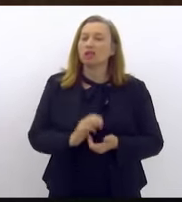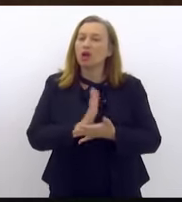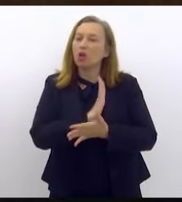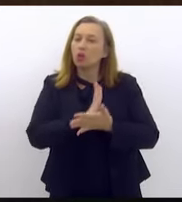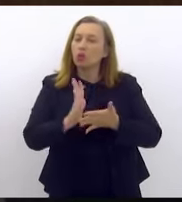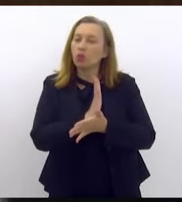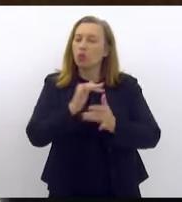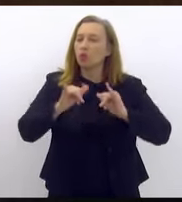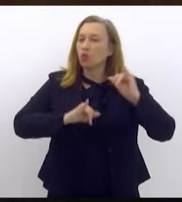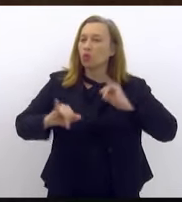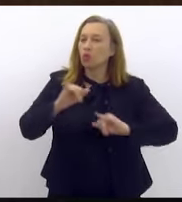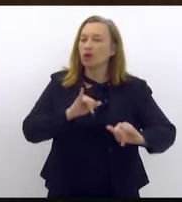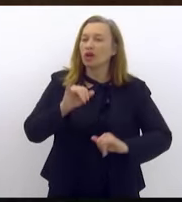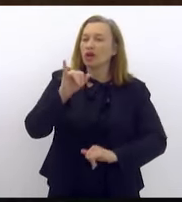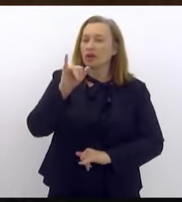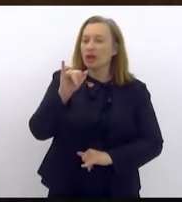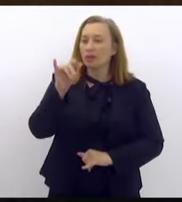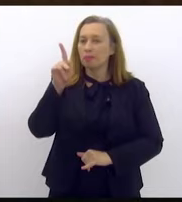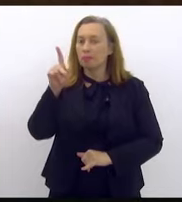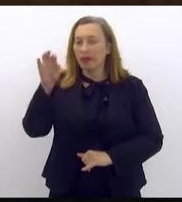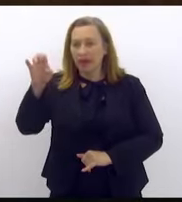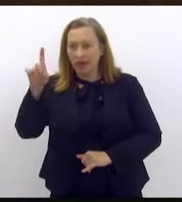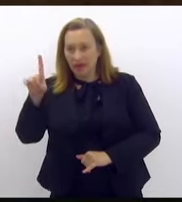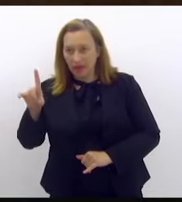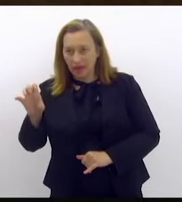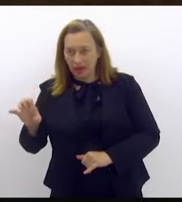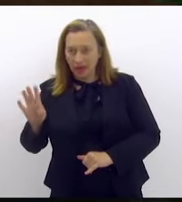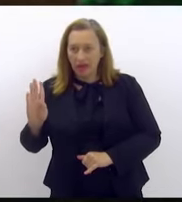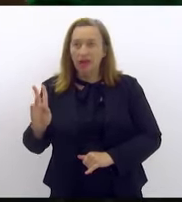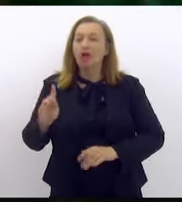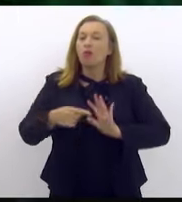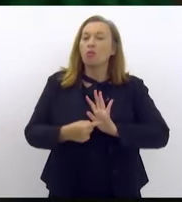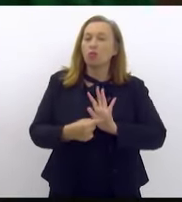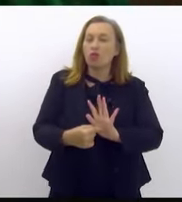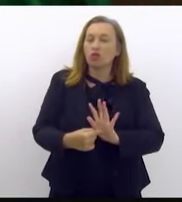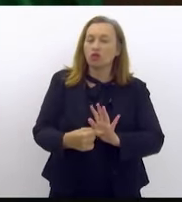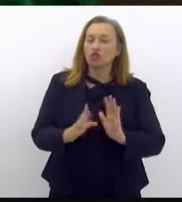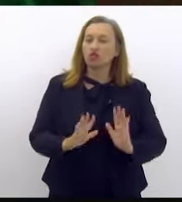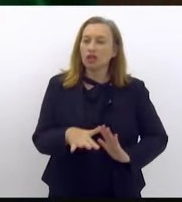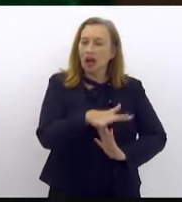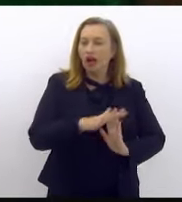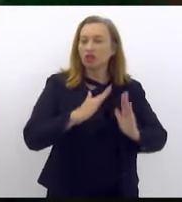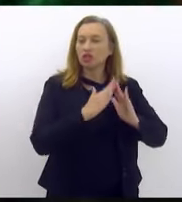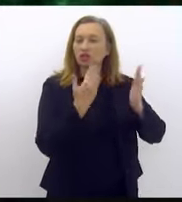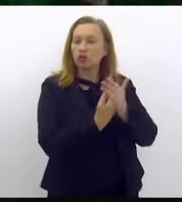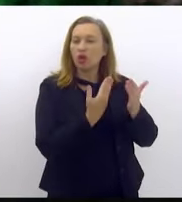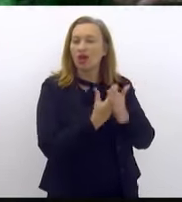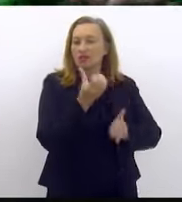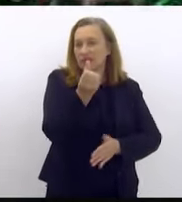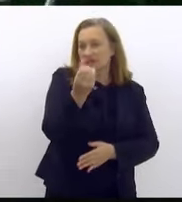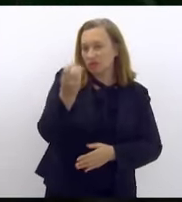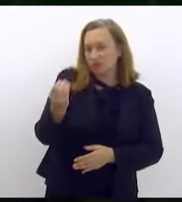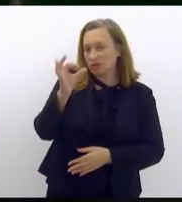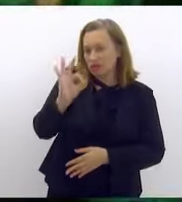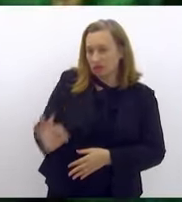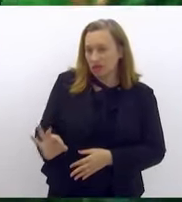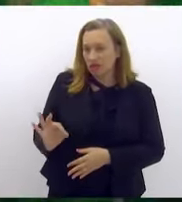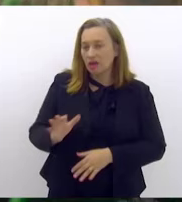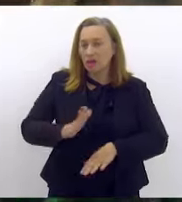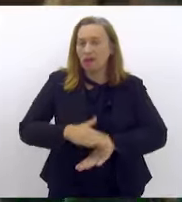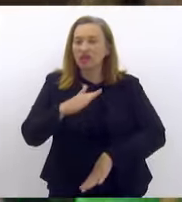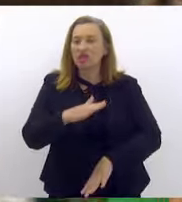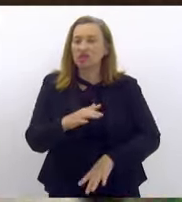dados do IPEC, apontam que o ambiente escolar é apontado por 60% dos brasileiros como um lugar onde mais sofrem